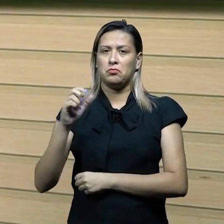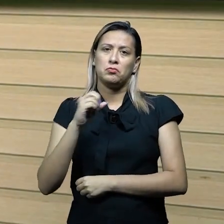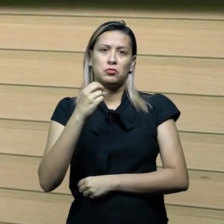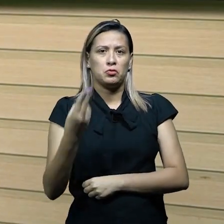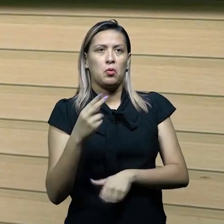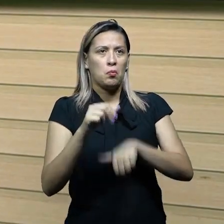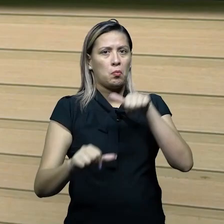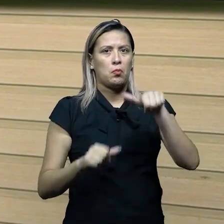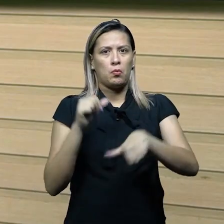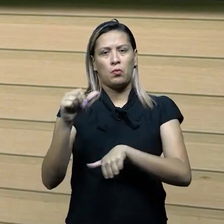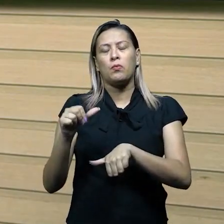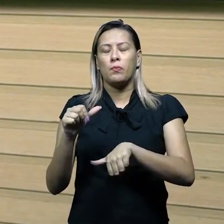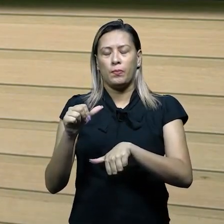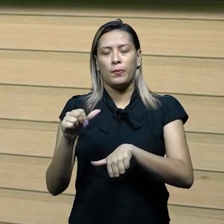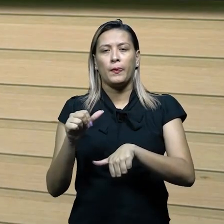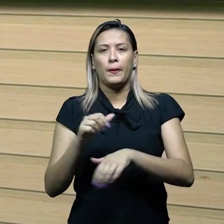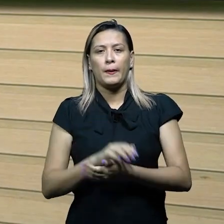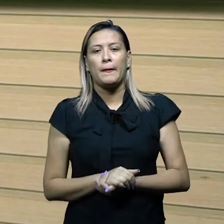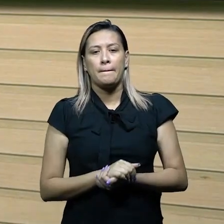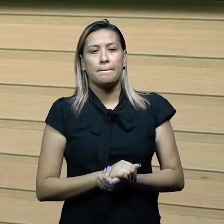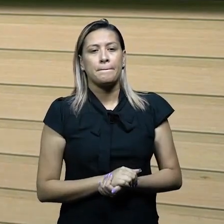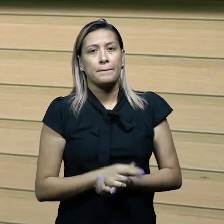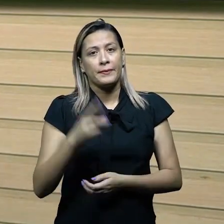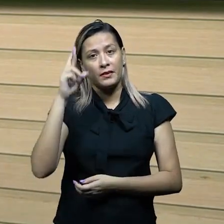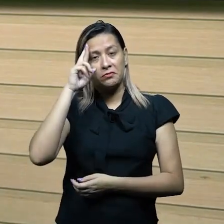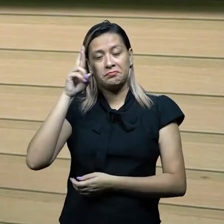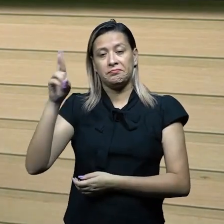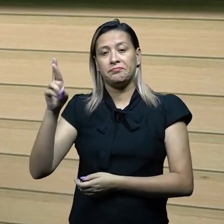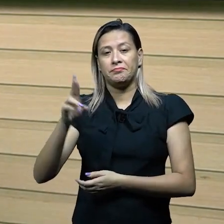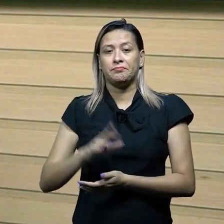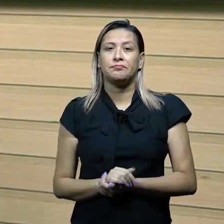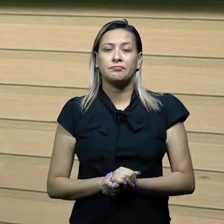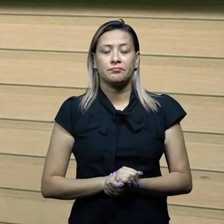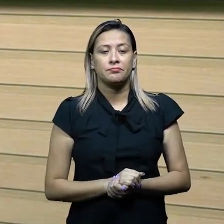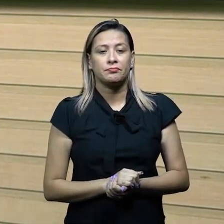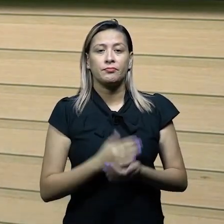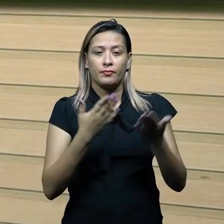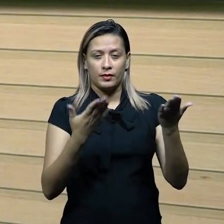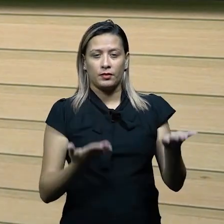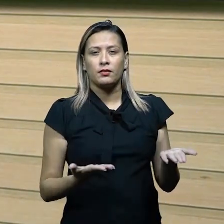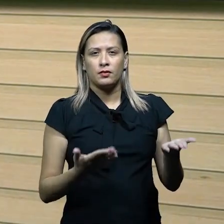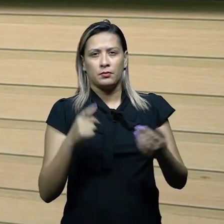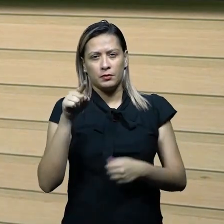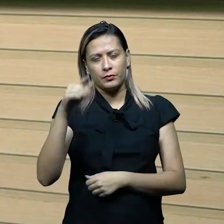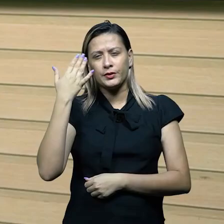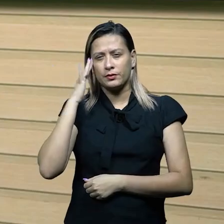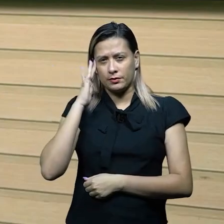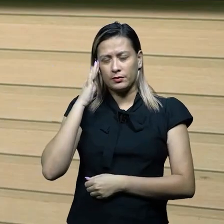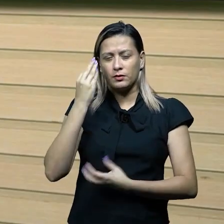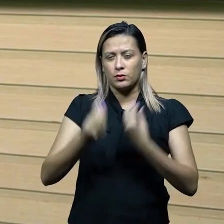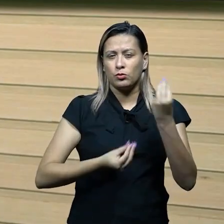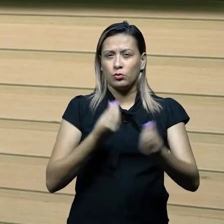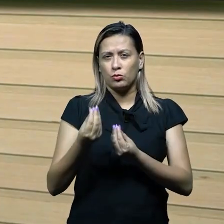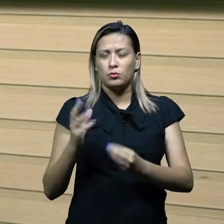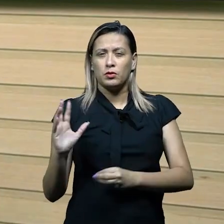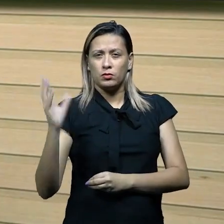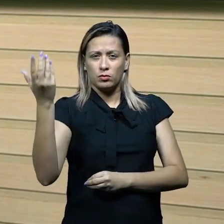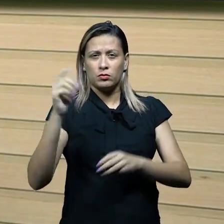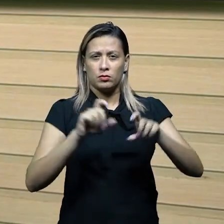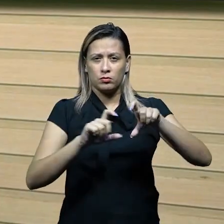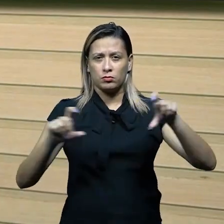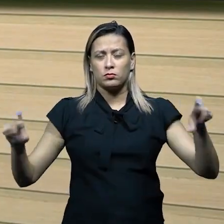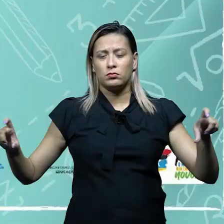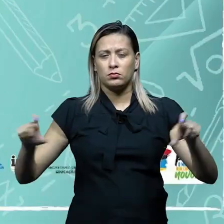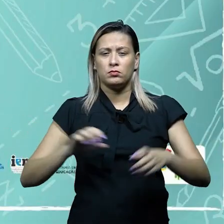para o nível estratégico. Então, o plano também lhe ajuda nesse sentido. Isso aqui eu faço um pequeno organograma, só para a gente poder entender o que é a